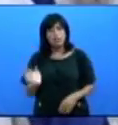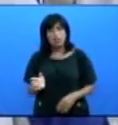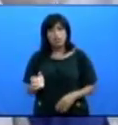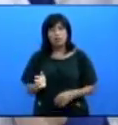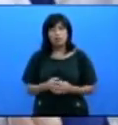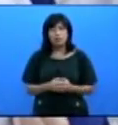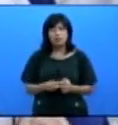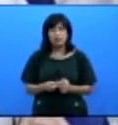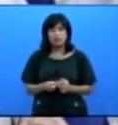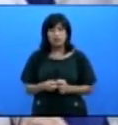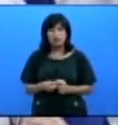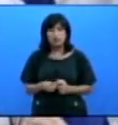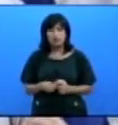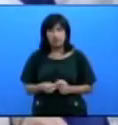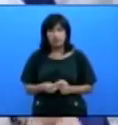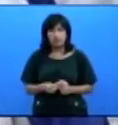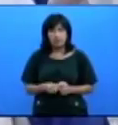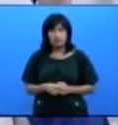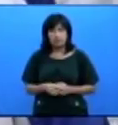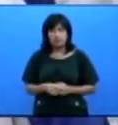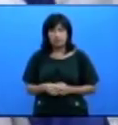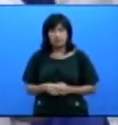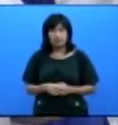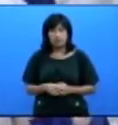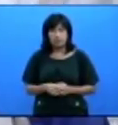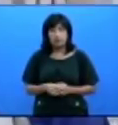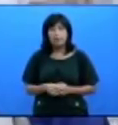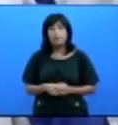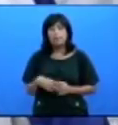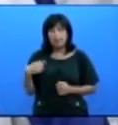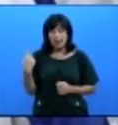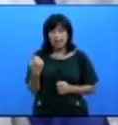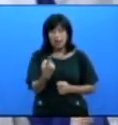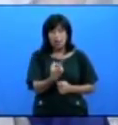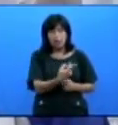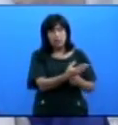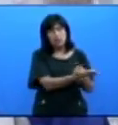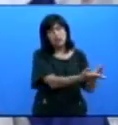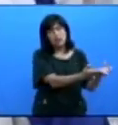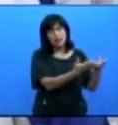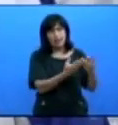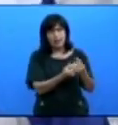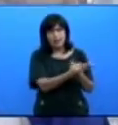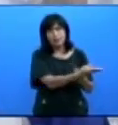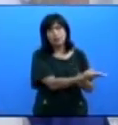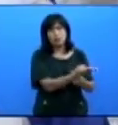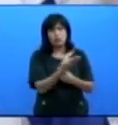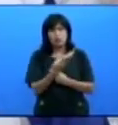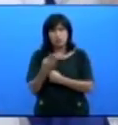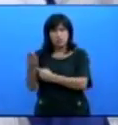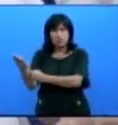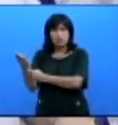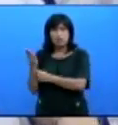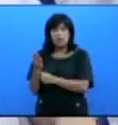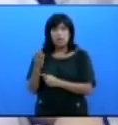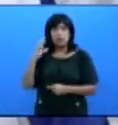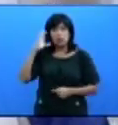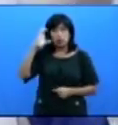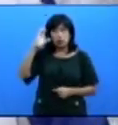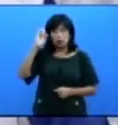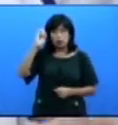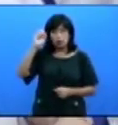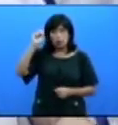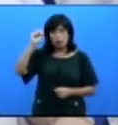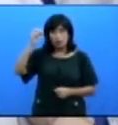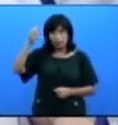contou também, felizmente, com o apoio da COSAN, que tinha uma dívida, que